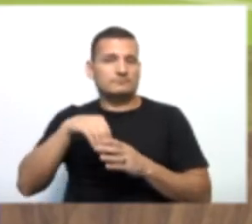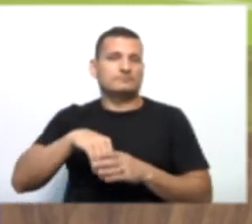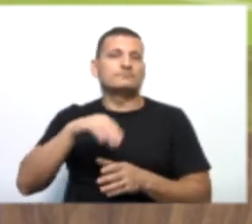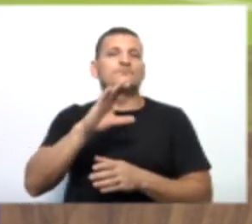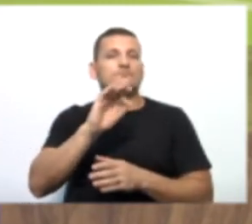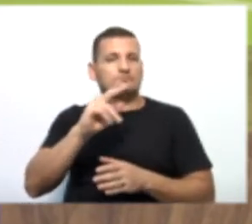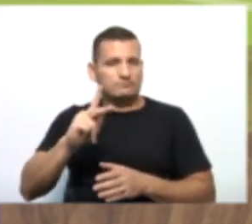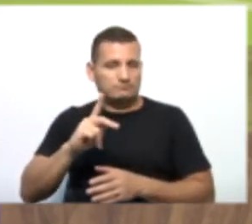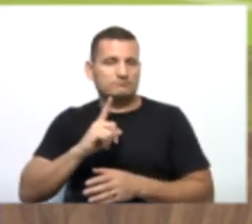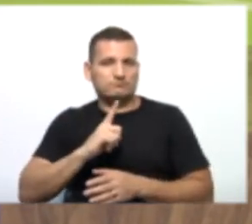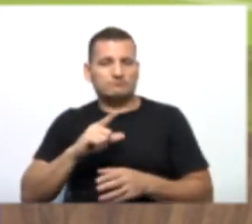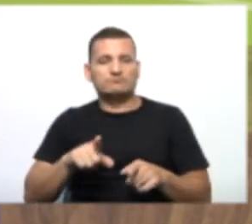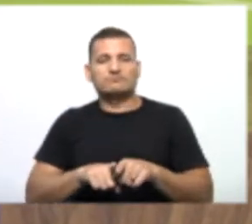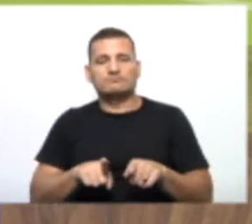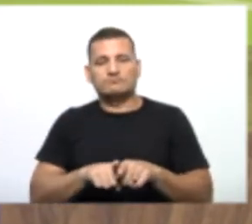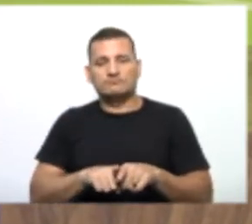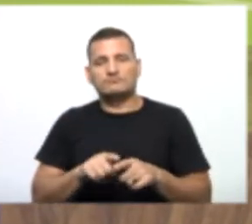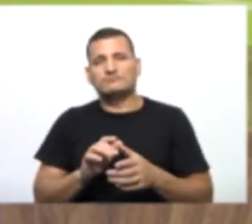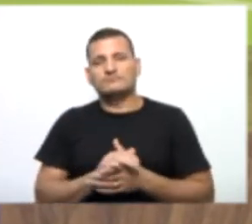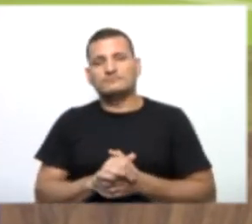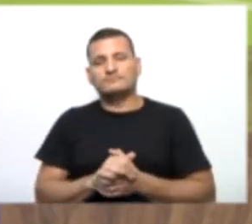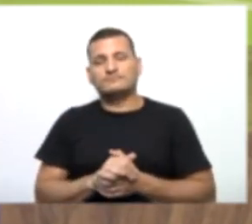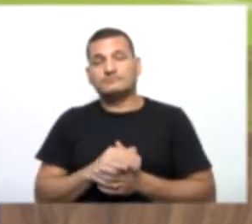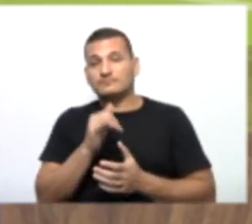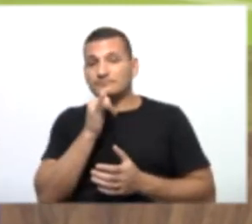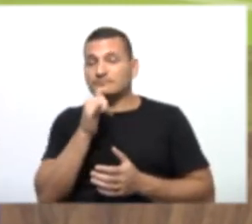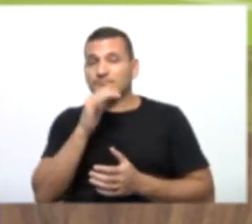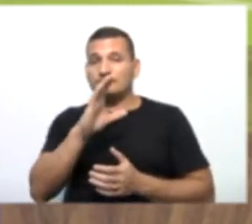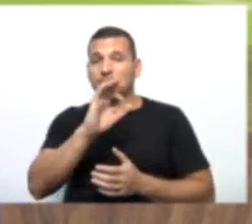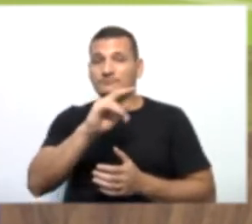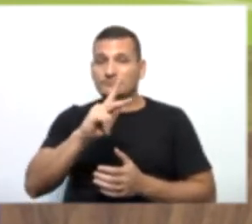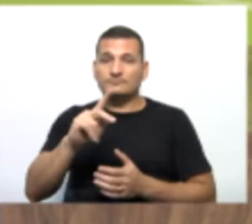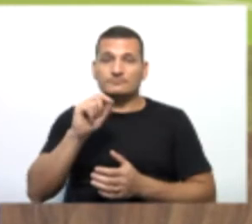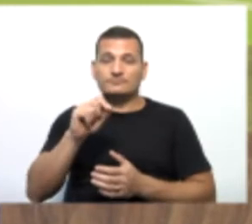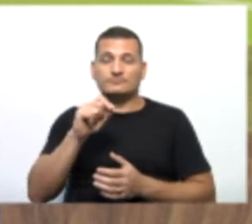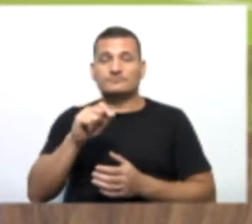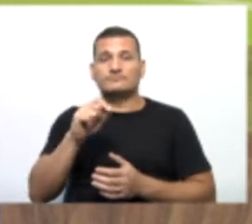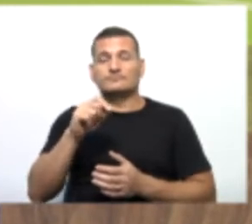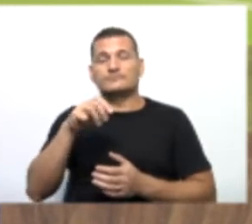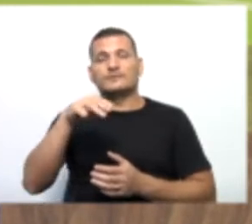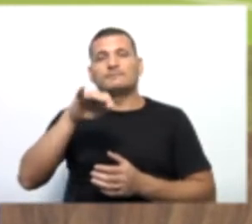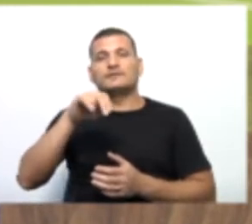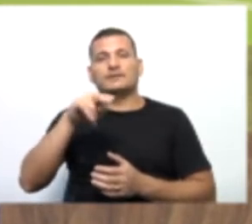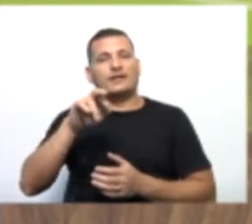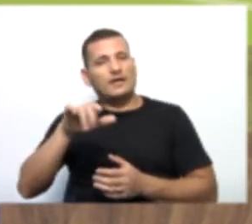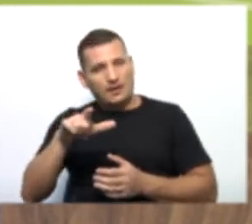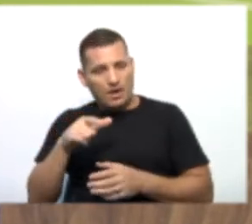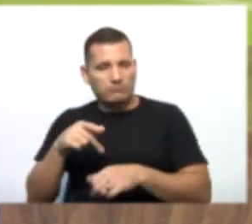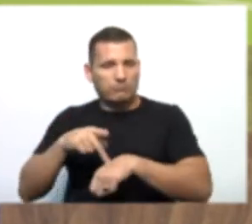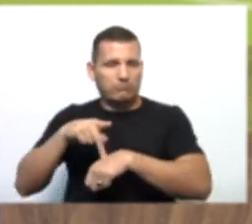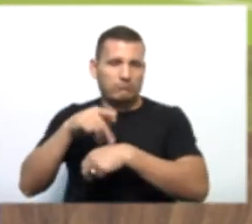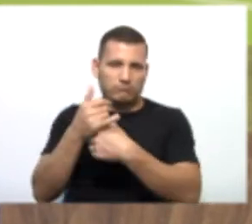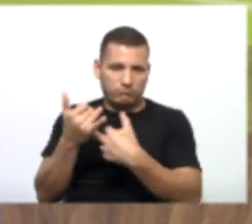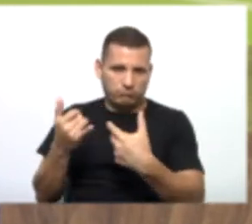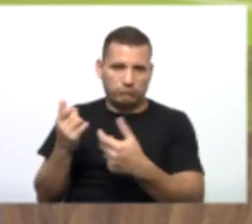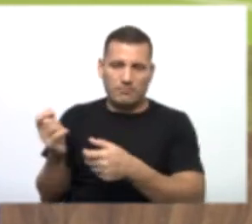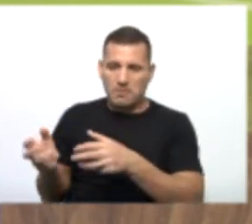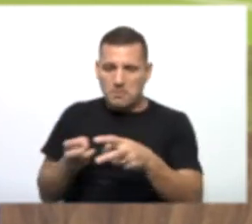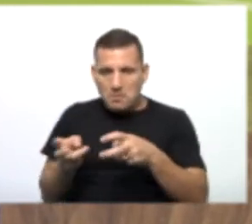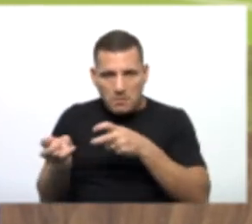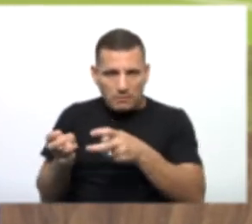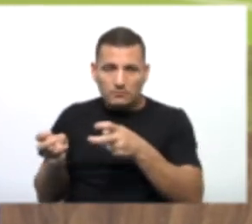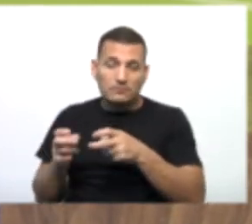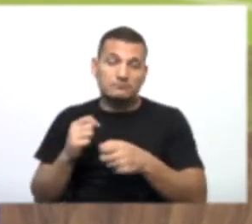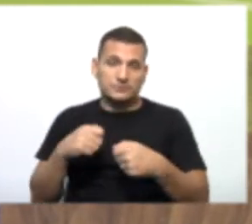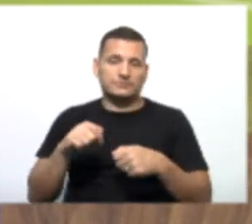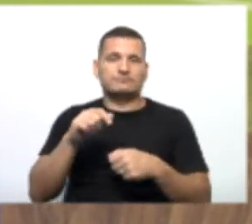Na cooperativa pode ter, por exemplo, a cooperativa extrativista mineral. Vai ter algum resíduo perigoso lá e essa lixeira vai ser necessária.